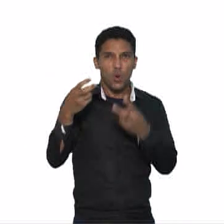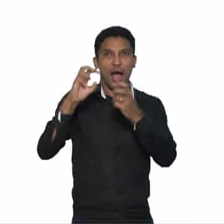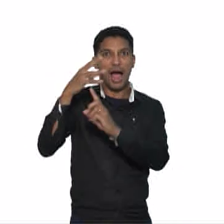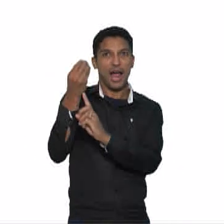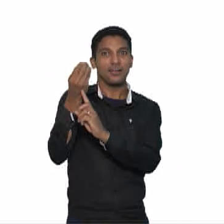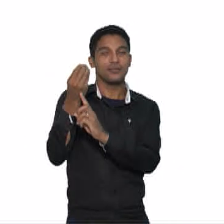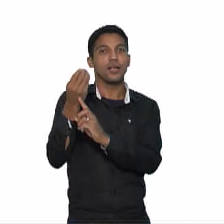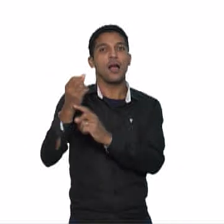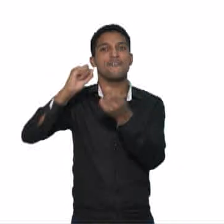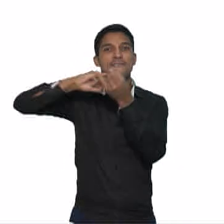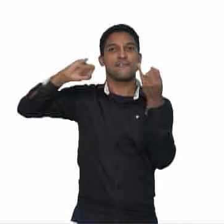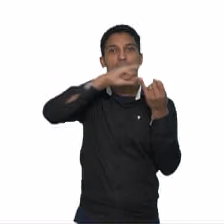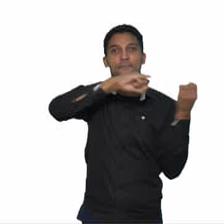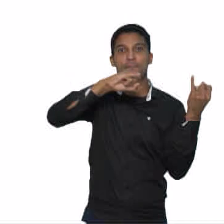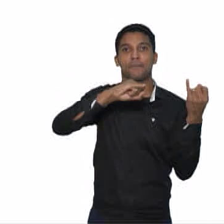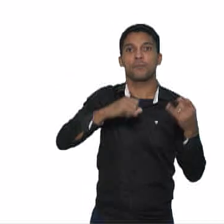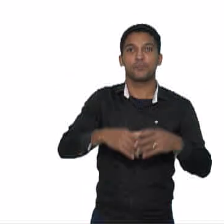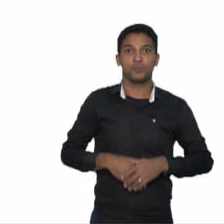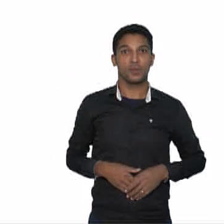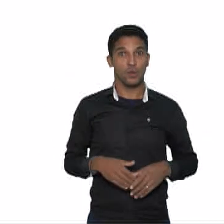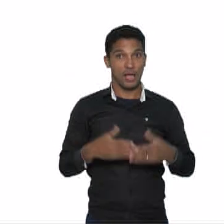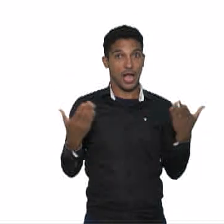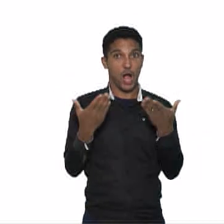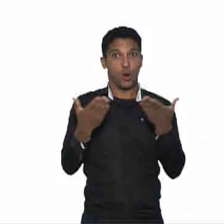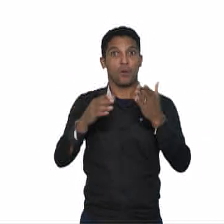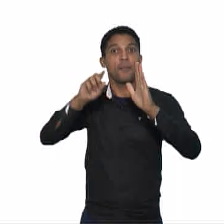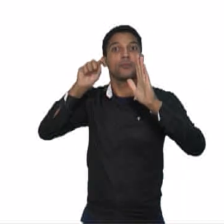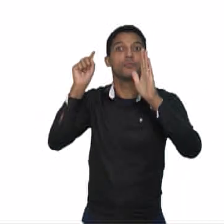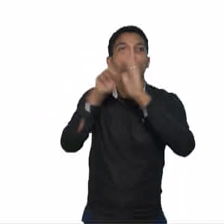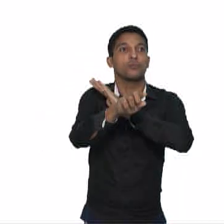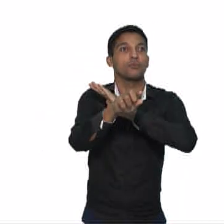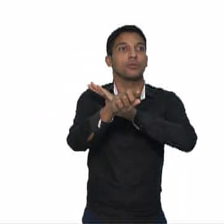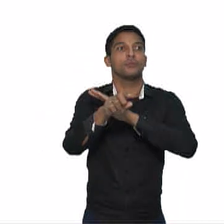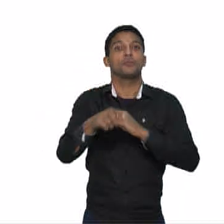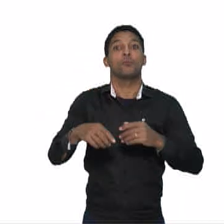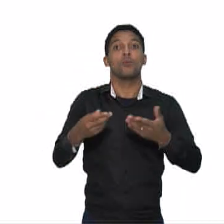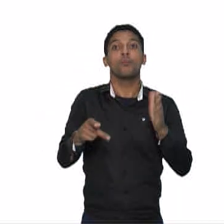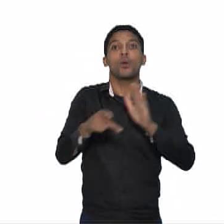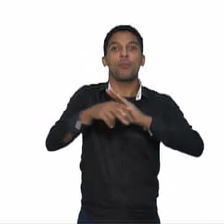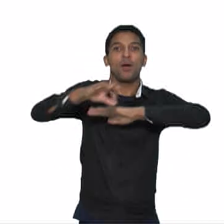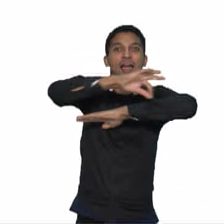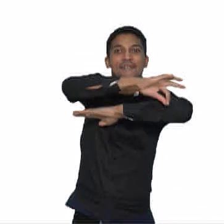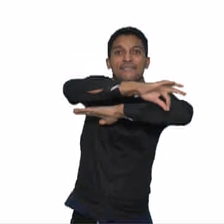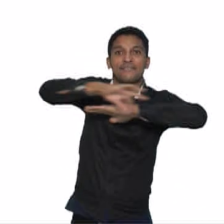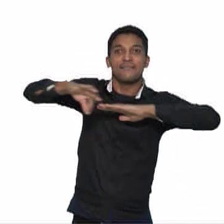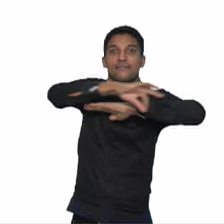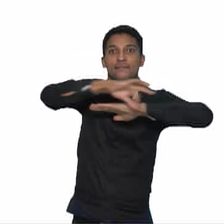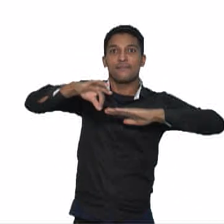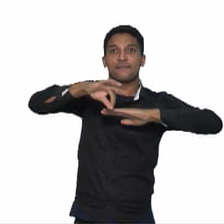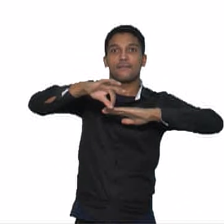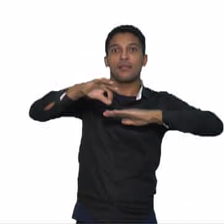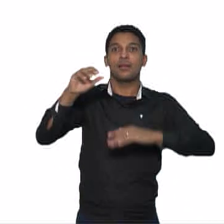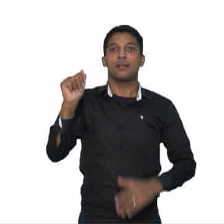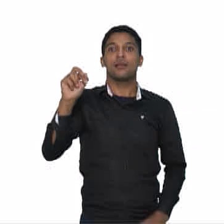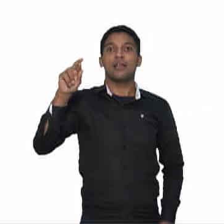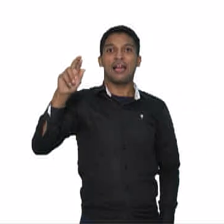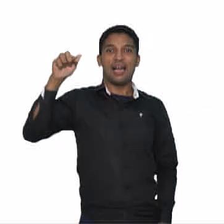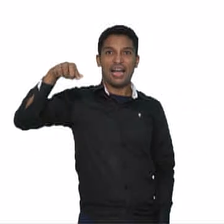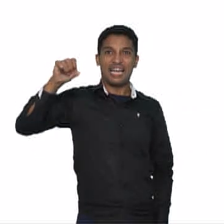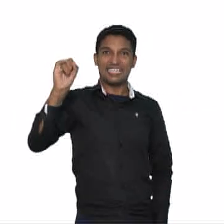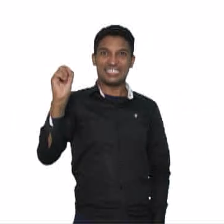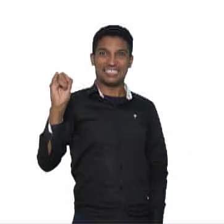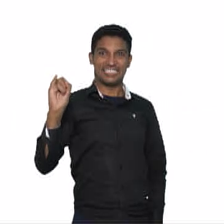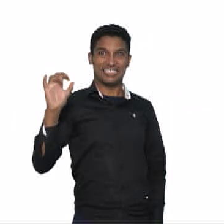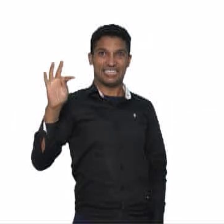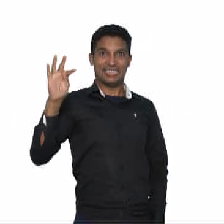Questionário para vocês. Quanto à arquitetura neoclássica? Número 1, sistema de construção feitos a partir de arcos de 180 graus